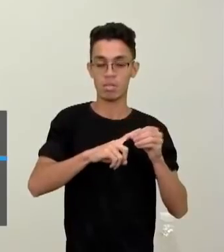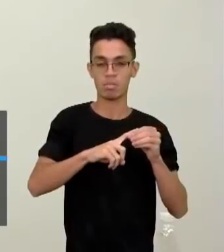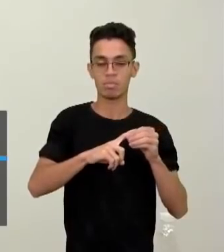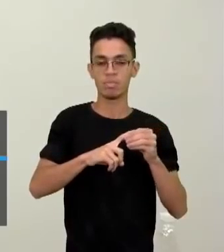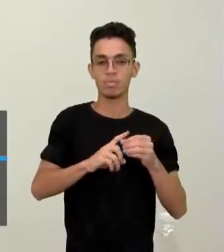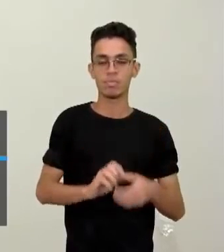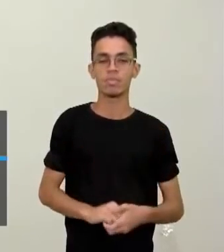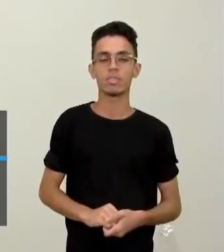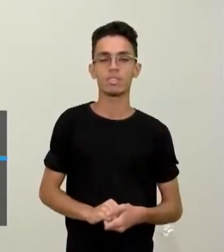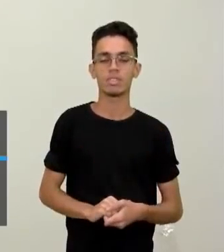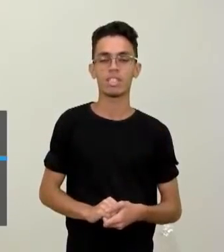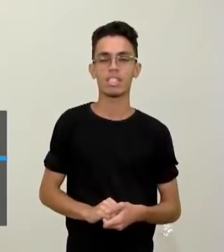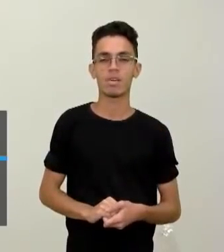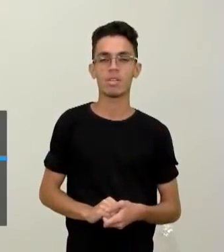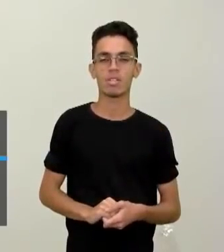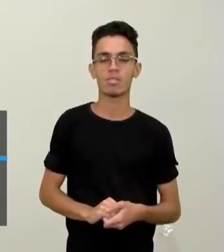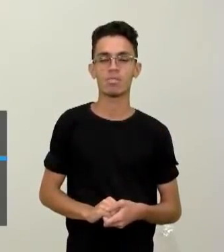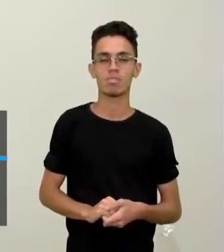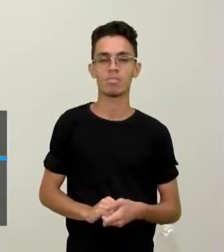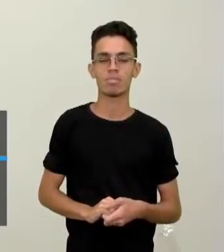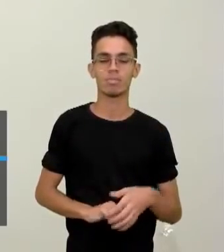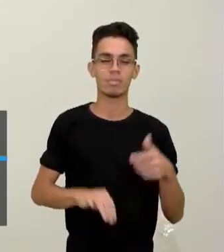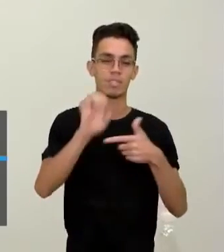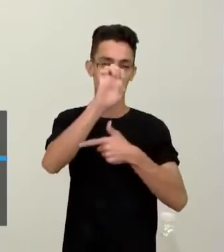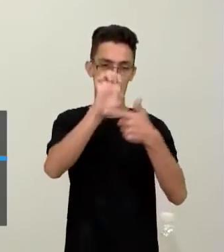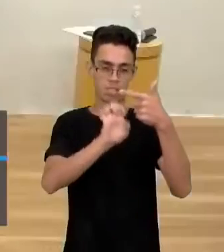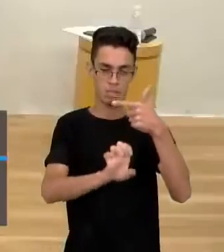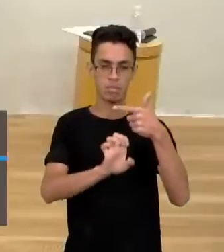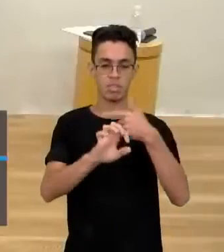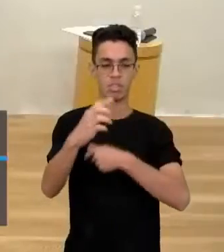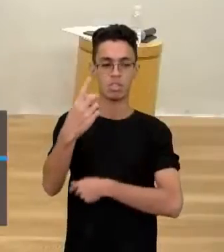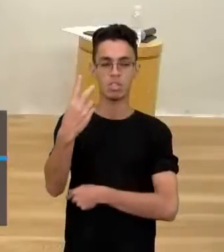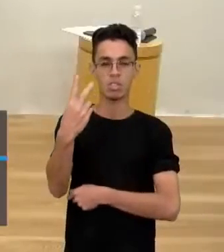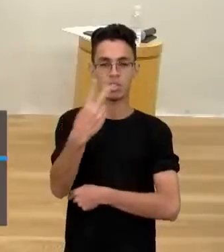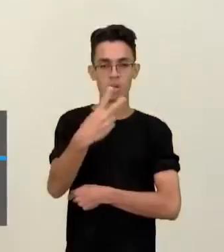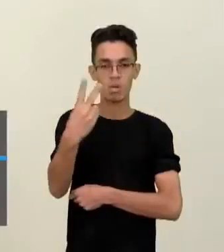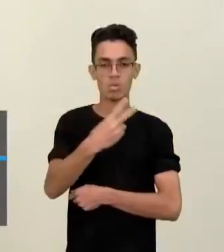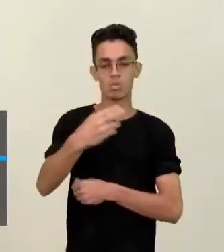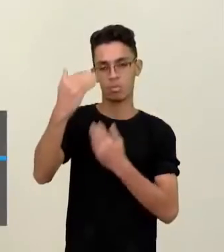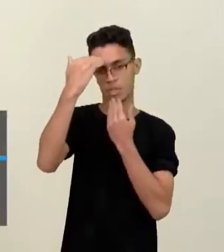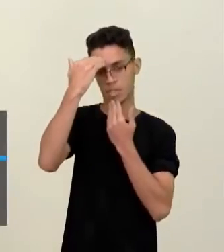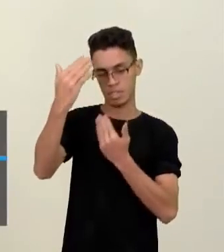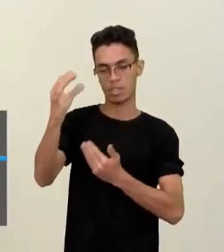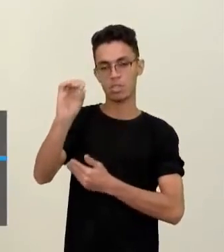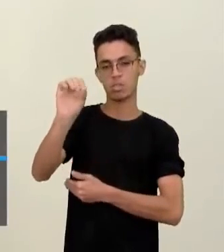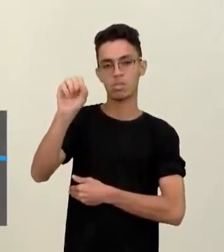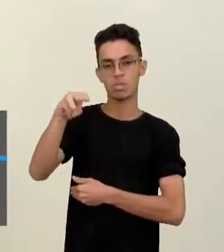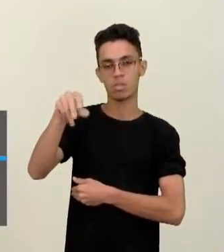equações de segundo grau finalmente. Muito obrigada, pessoal. Osmar. Valeu, Vivi, valeu a todos,